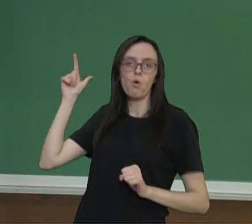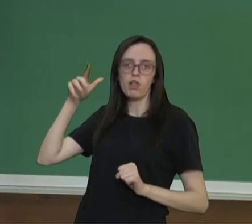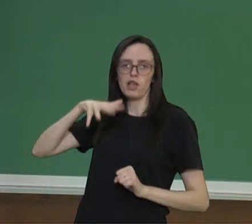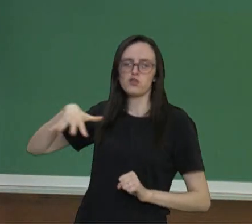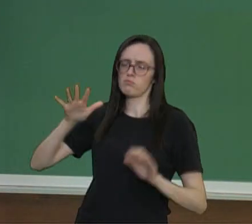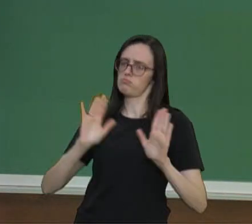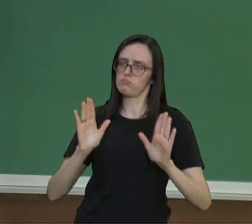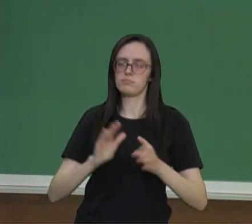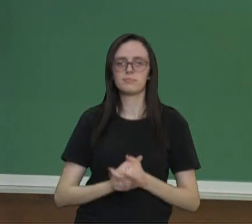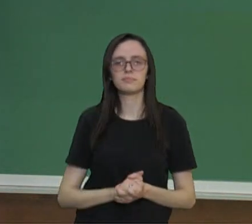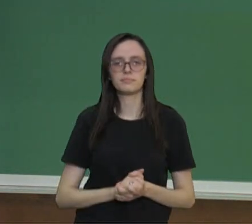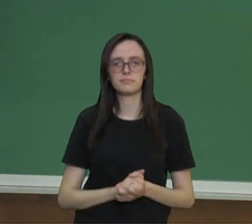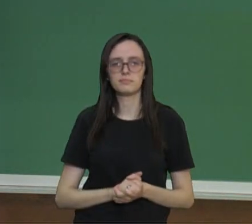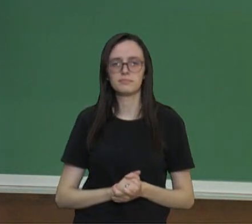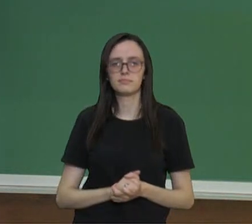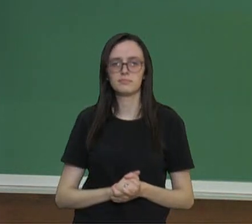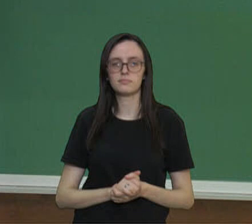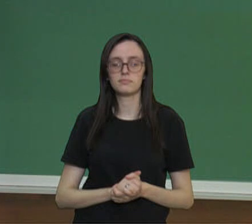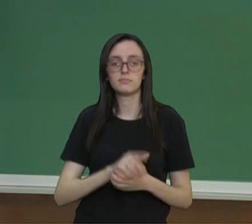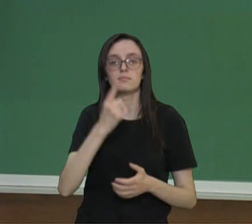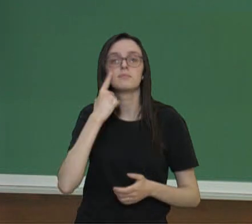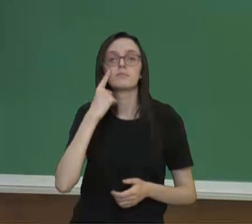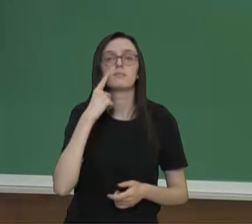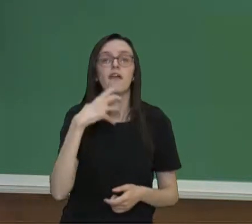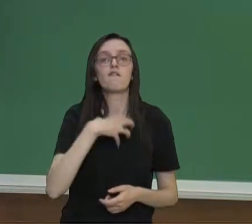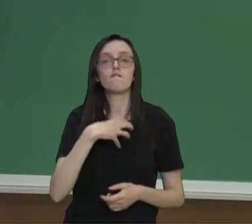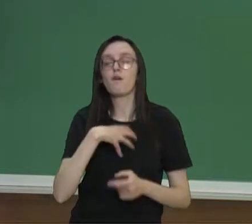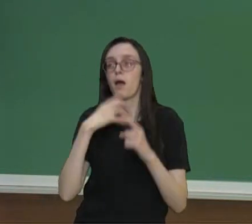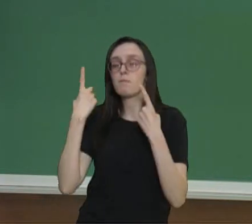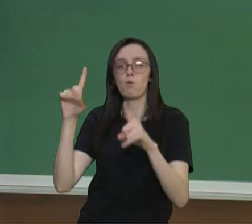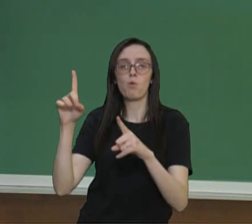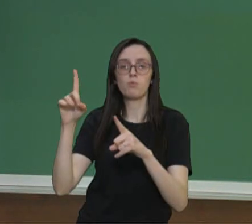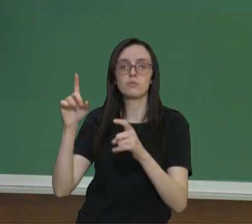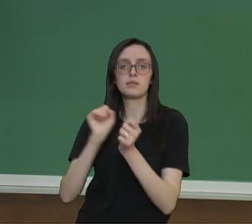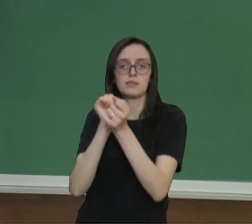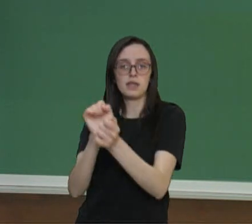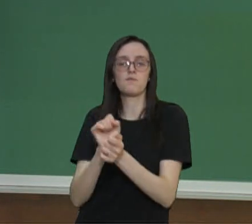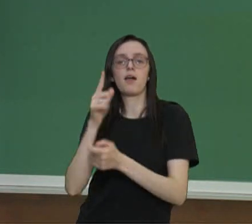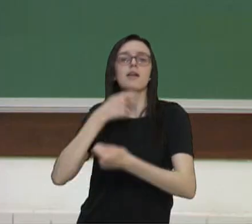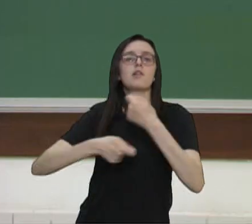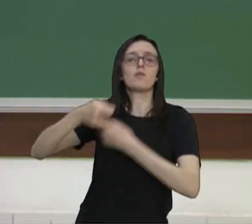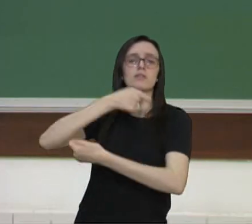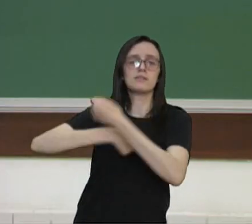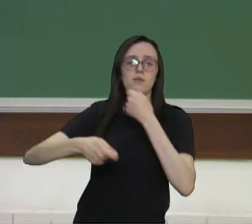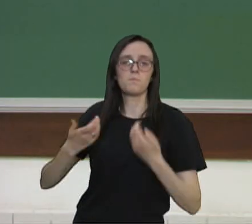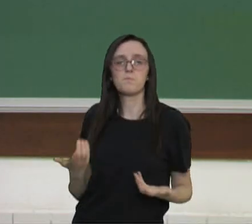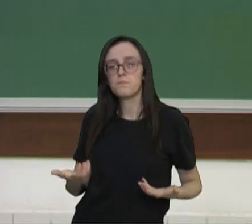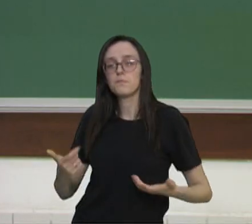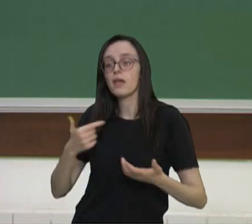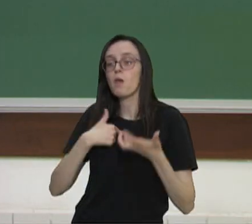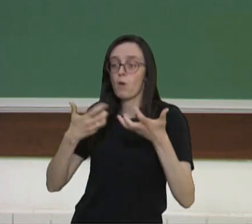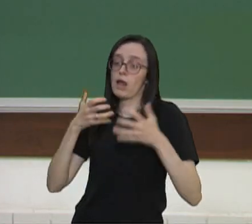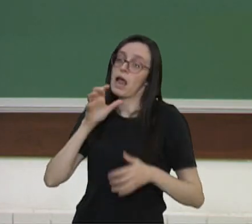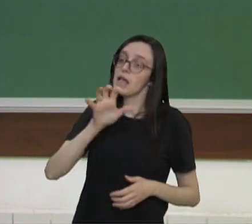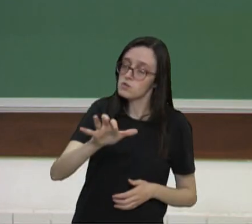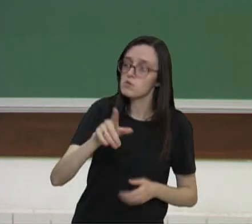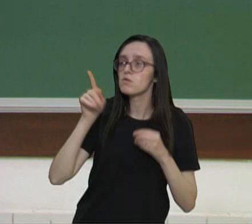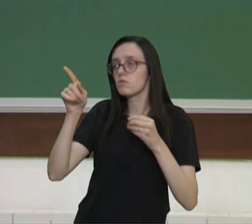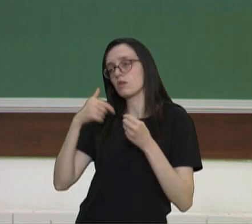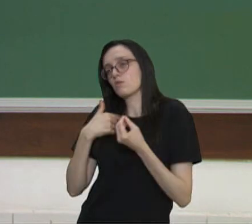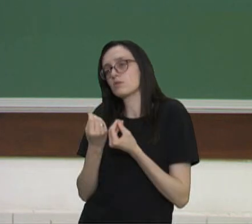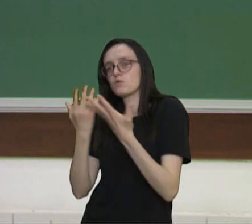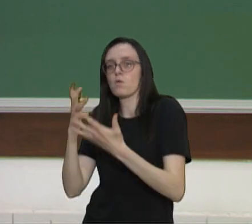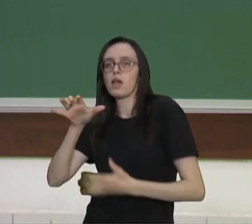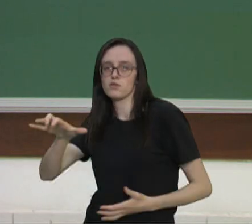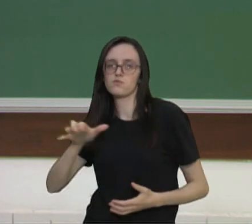região. Ei, forma de resistência à escravidão, negociação. Eu quero isso e ofereço